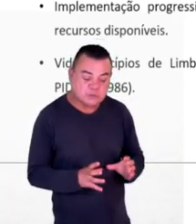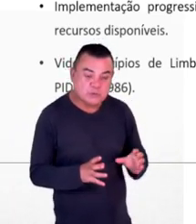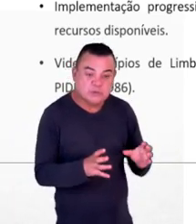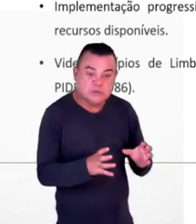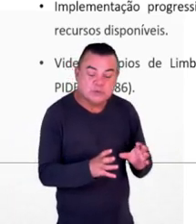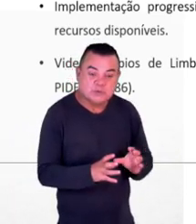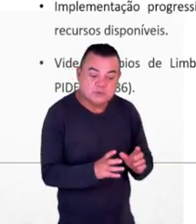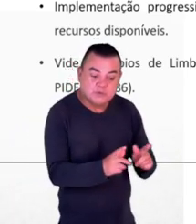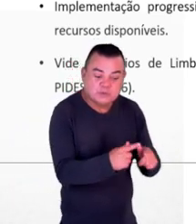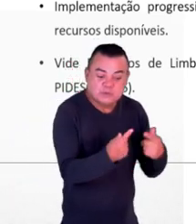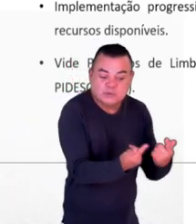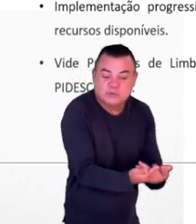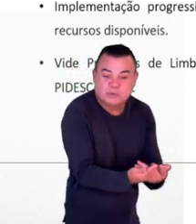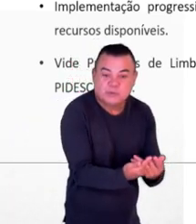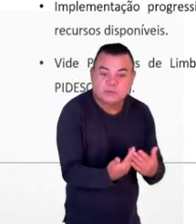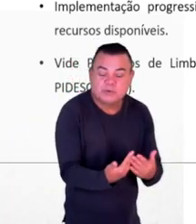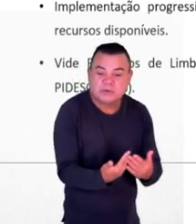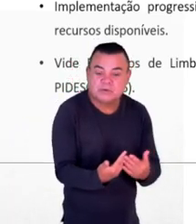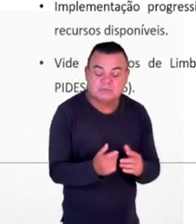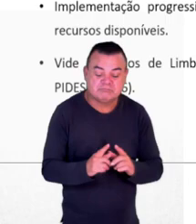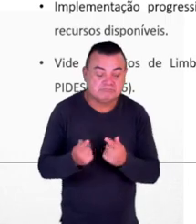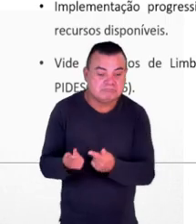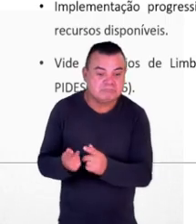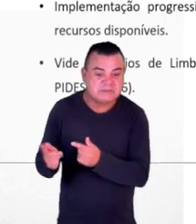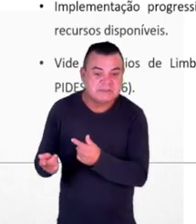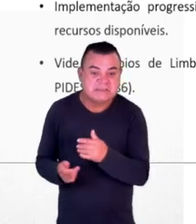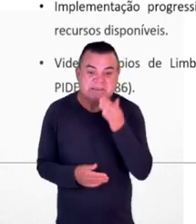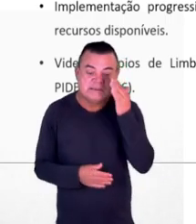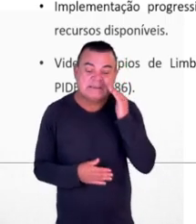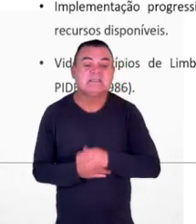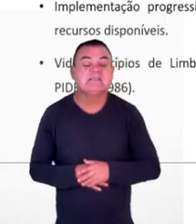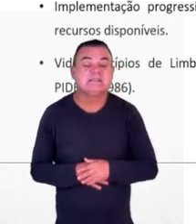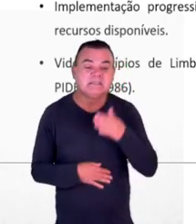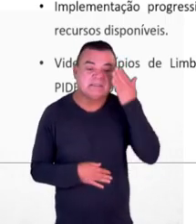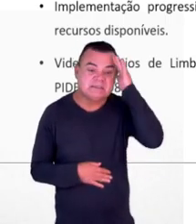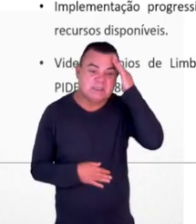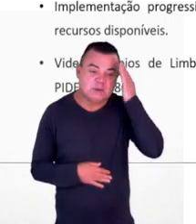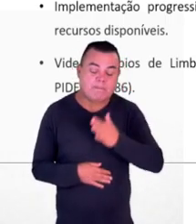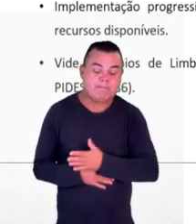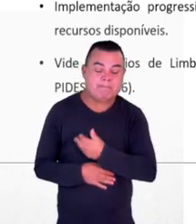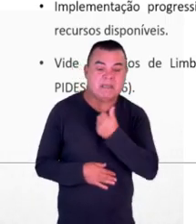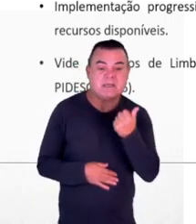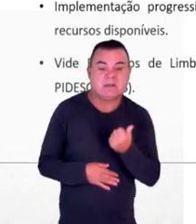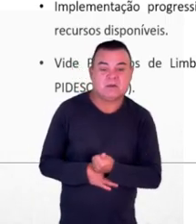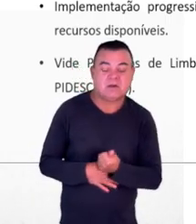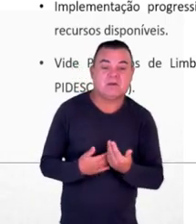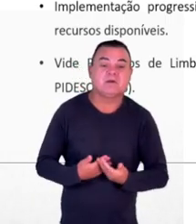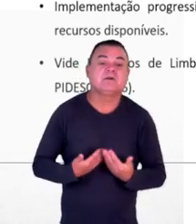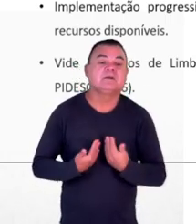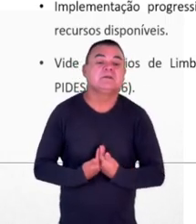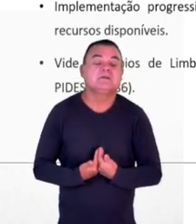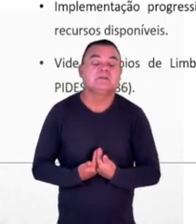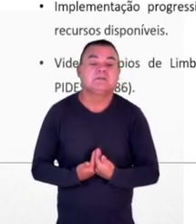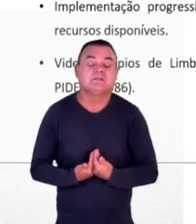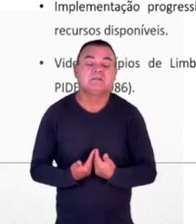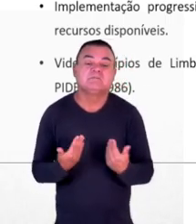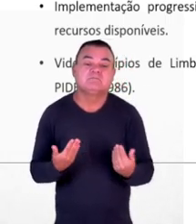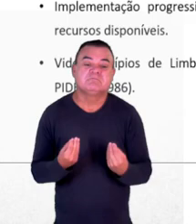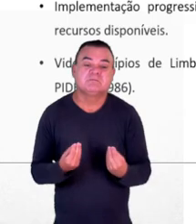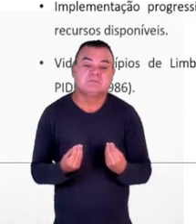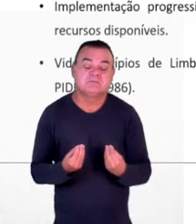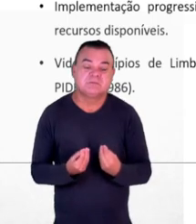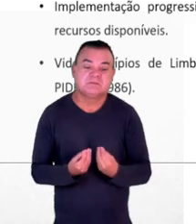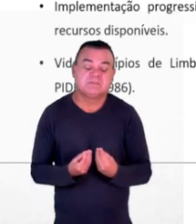interpretam a melhor forma do direito em nível conceitual em nível de aplicabilidade em nível de